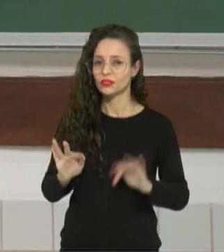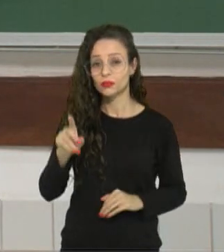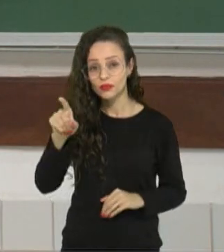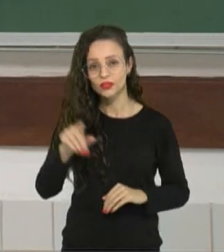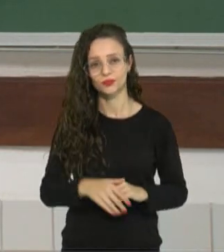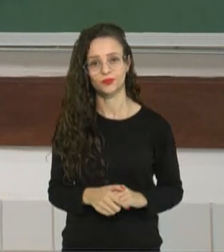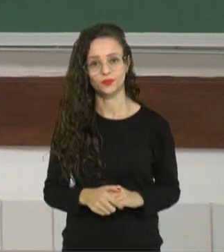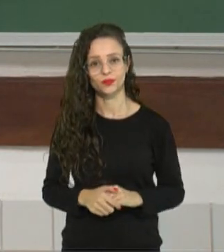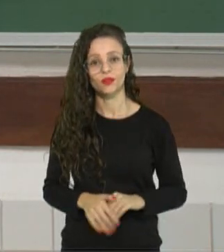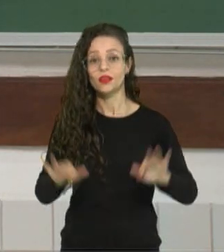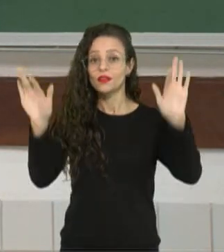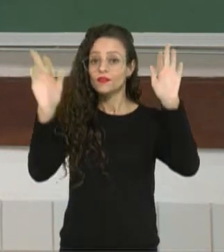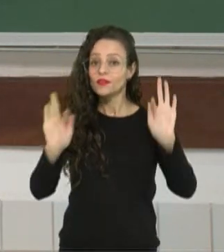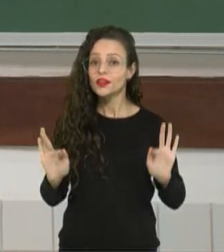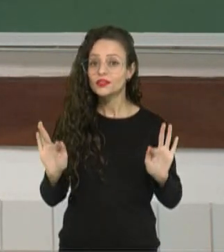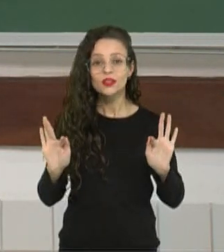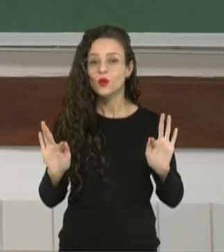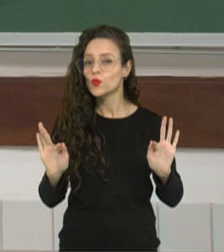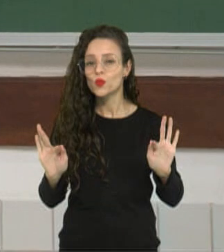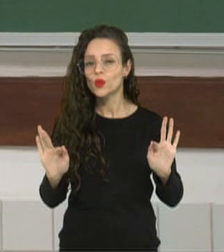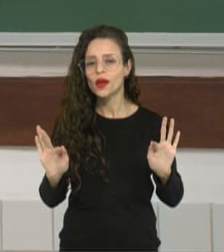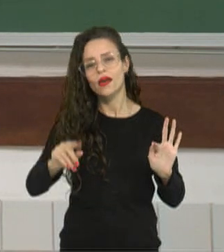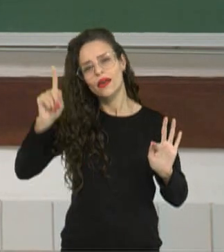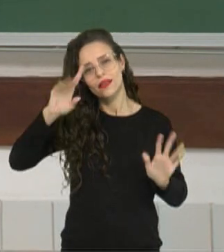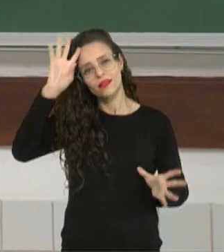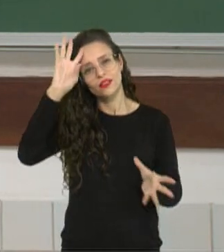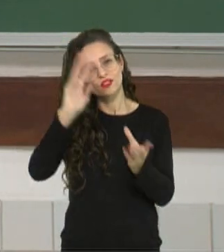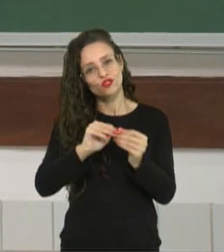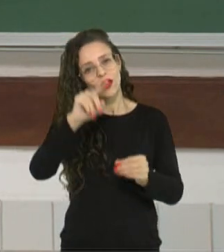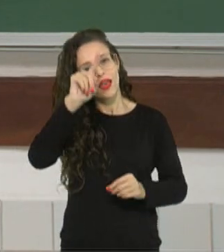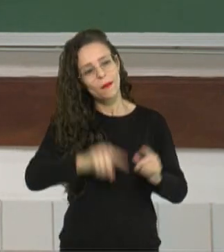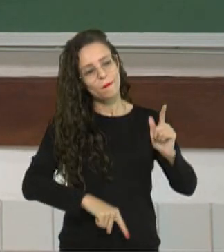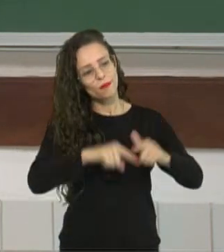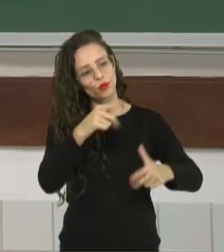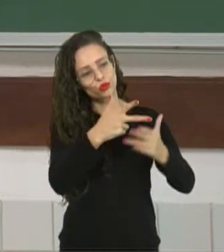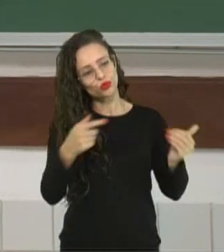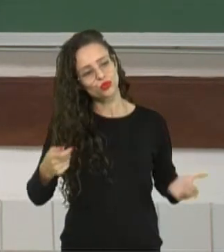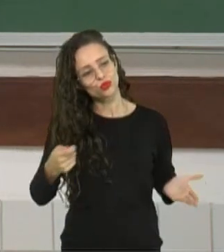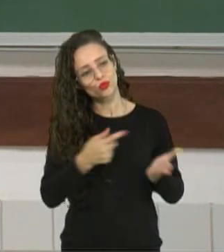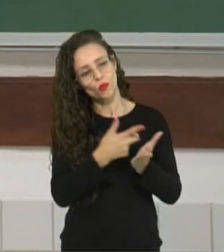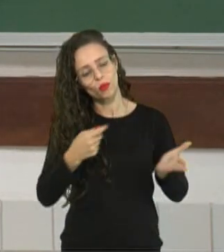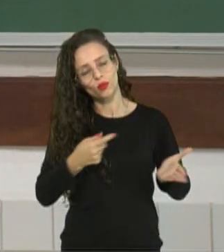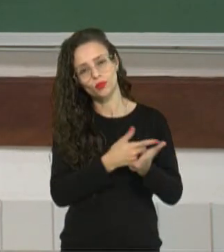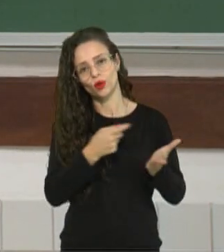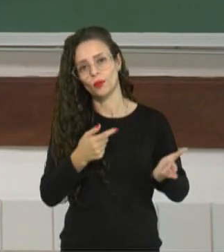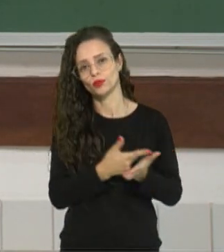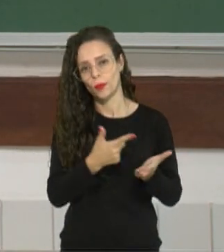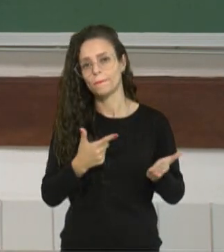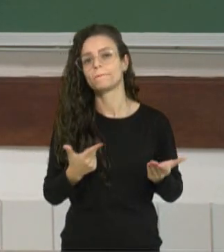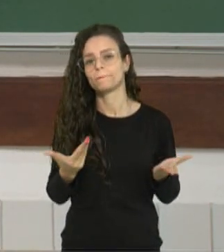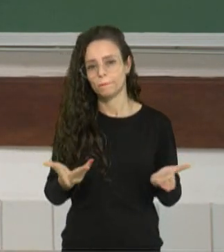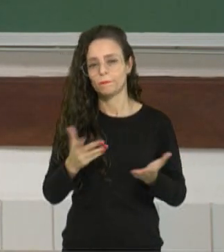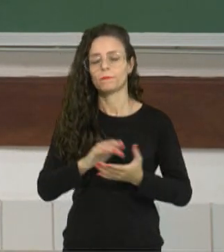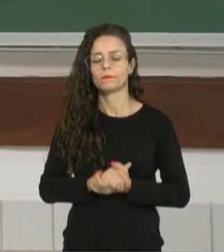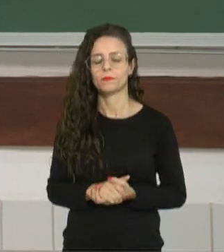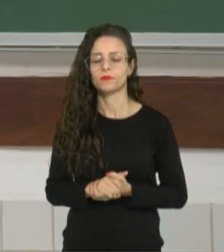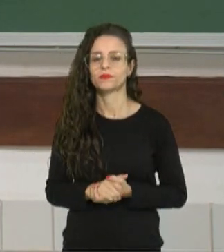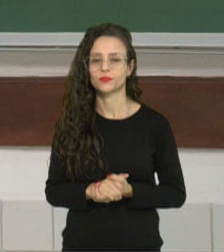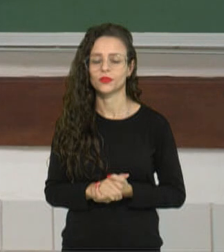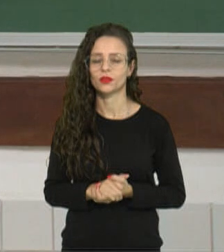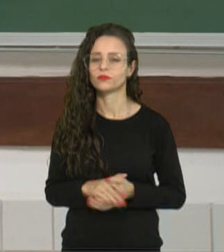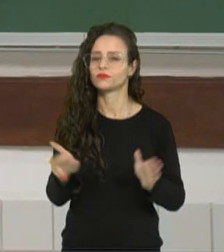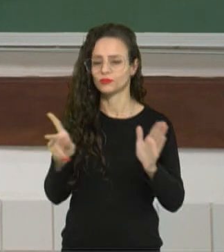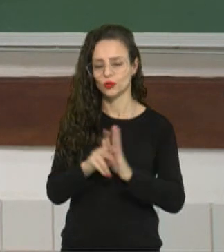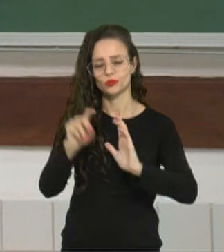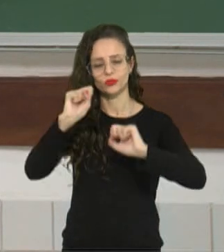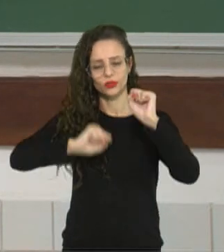cultural. A felicidade, então, ela vai ser entendida como consumo, como obtenção de cada vez mais produtos da